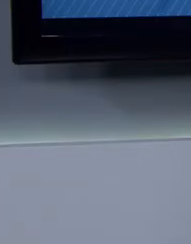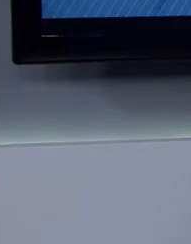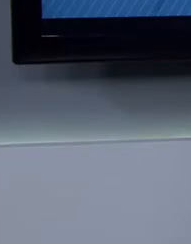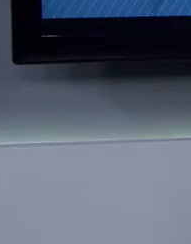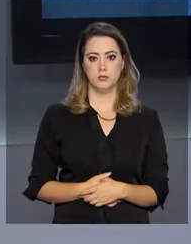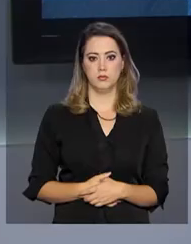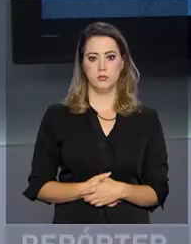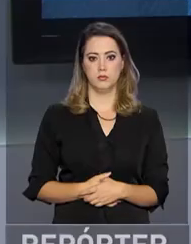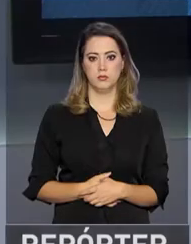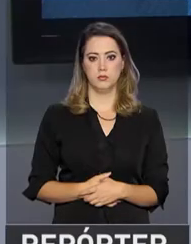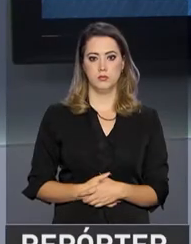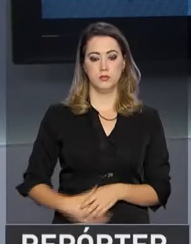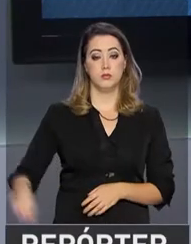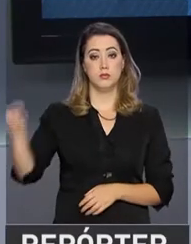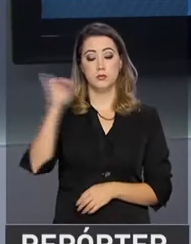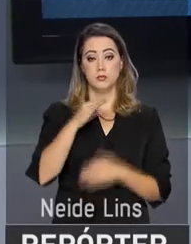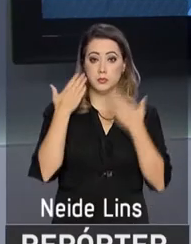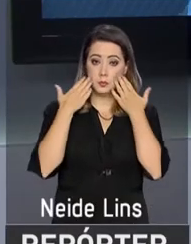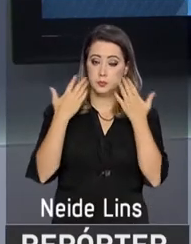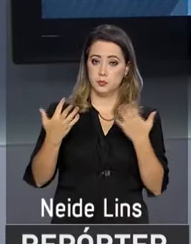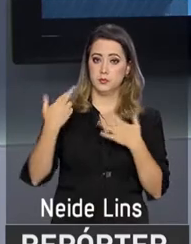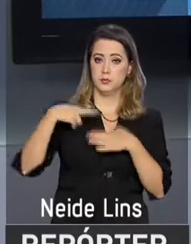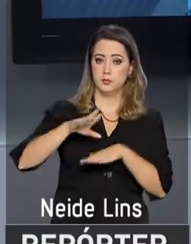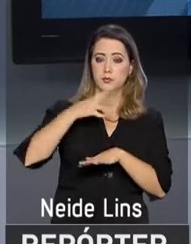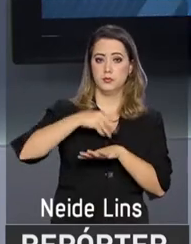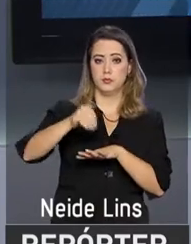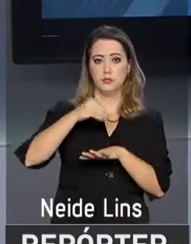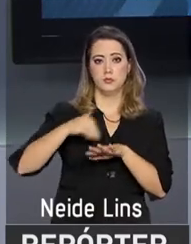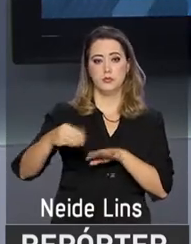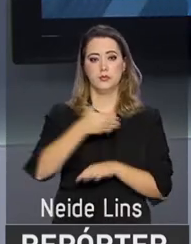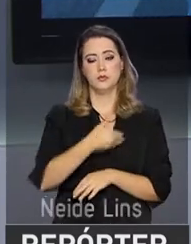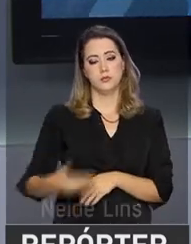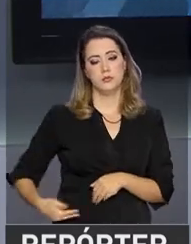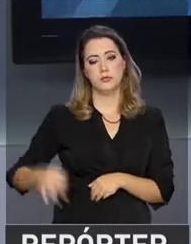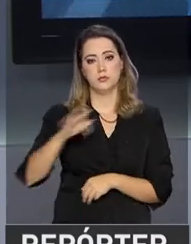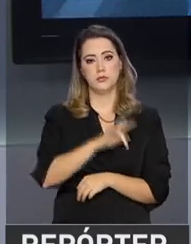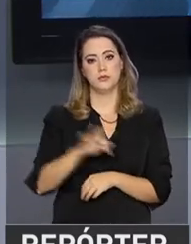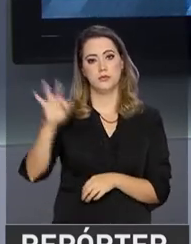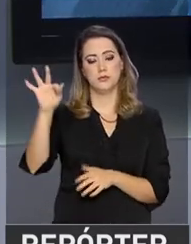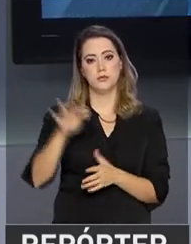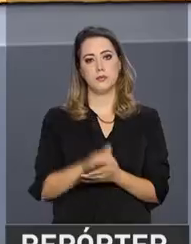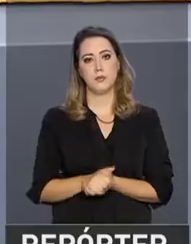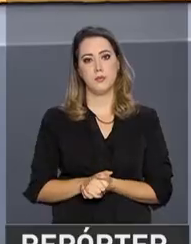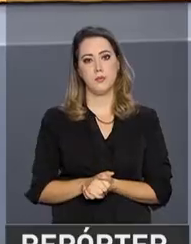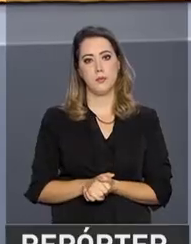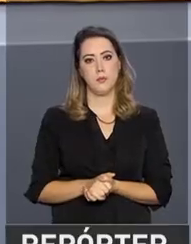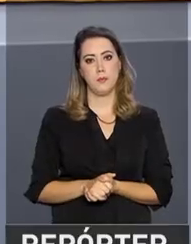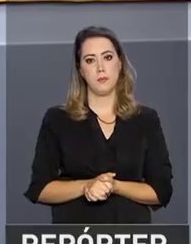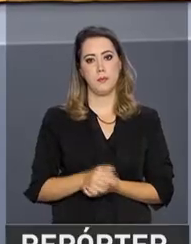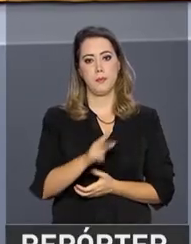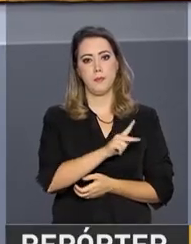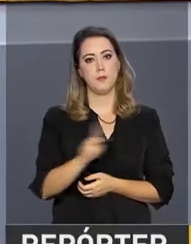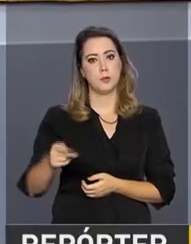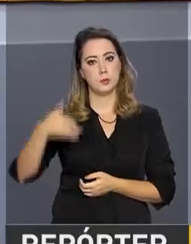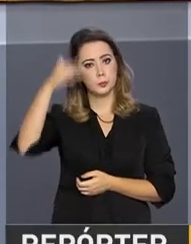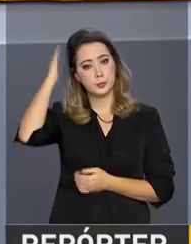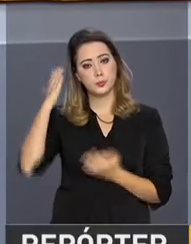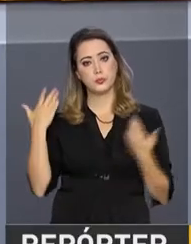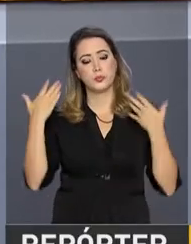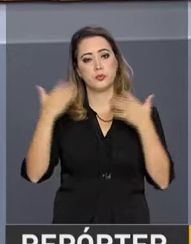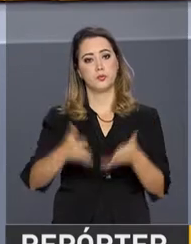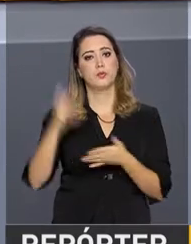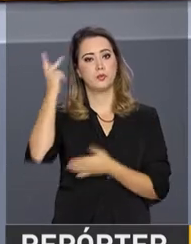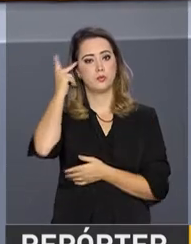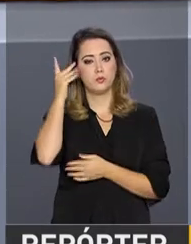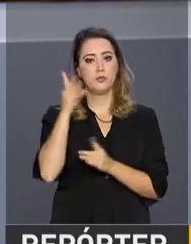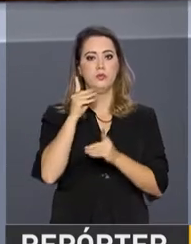lá estamos no ar com o repórter nbr e as notícias do governo federal o presidente michel temer participou em